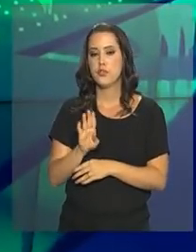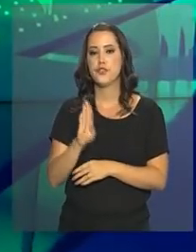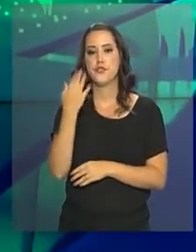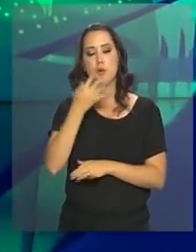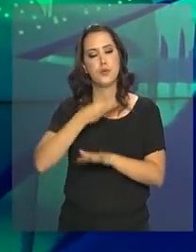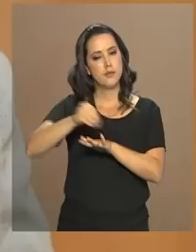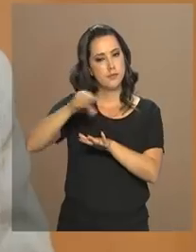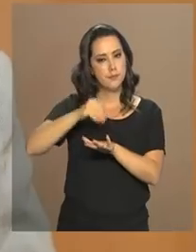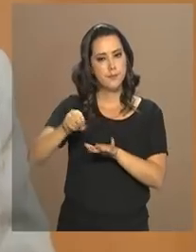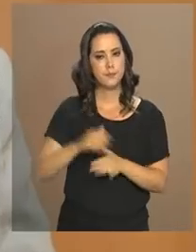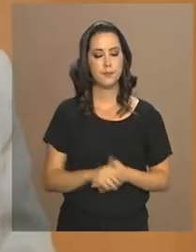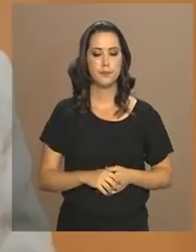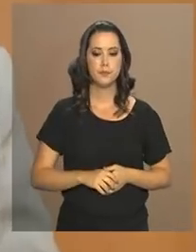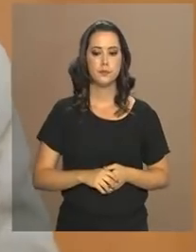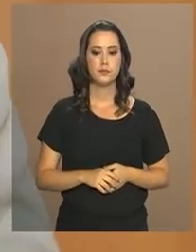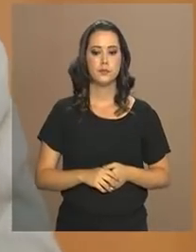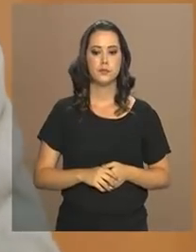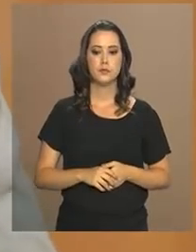informações.